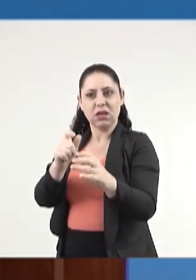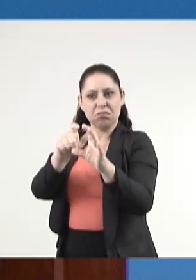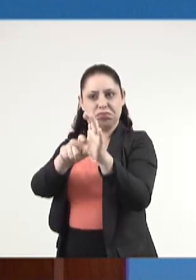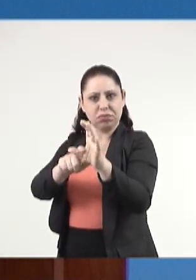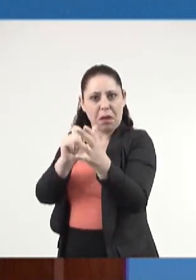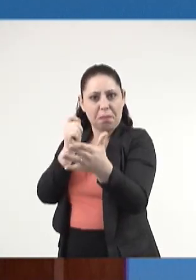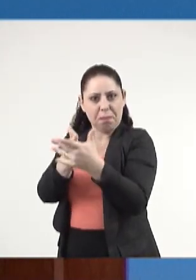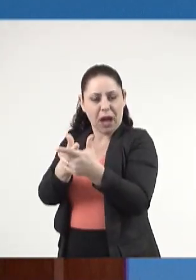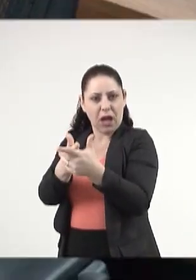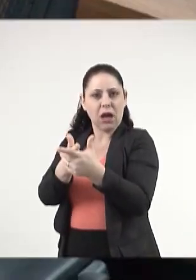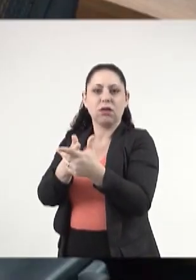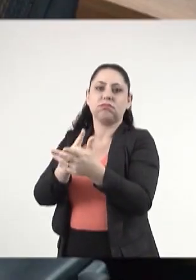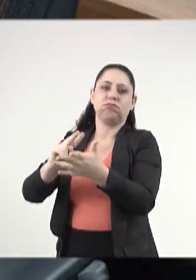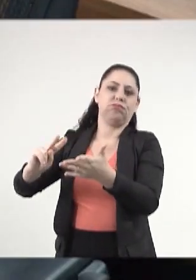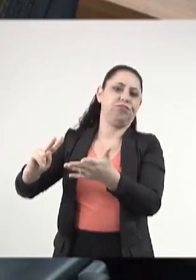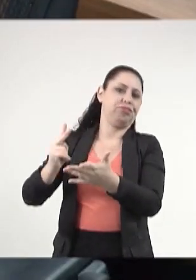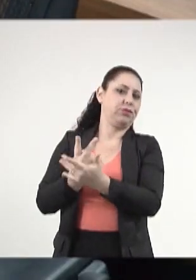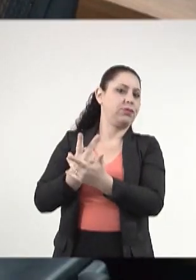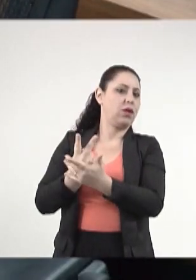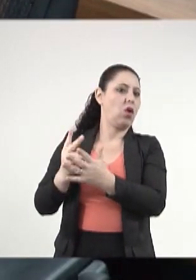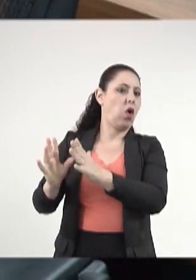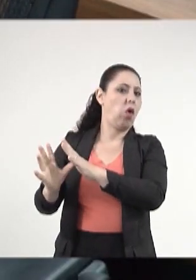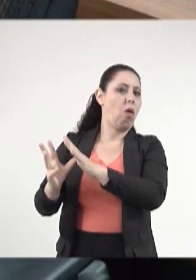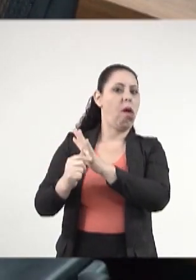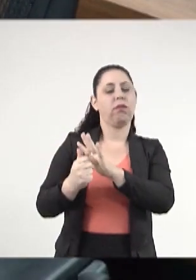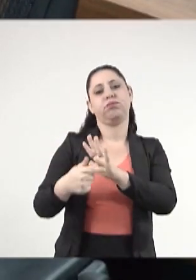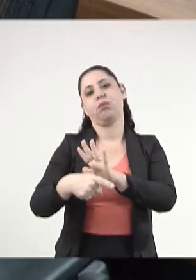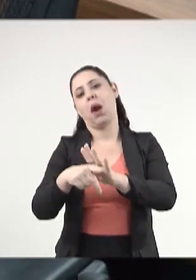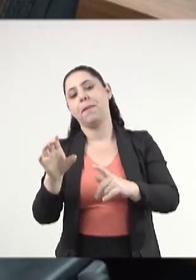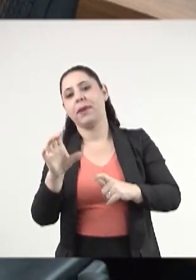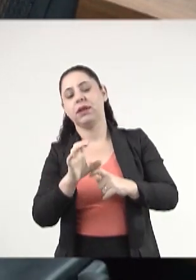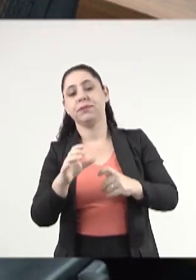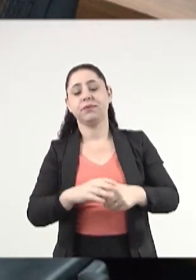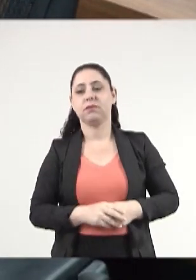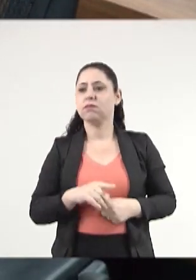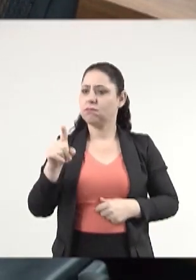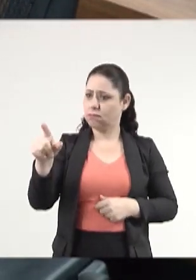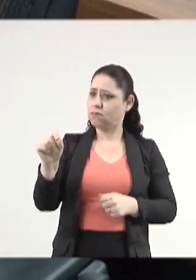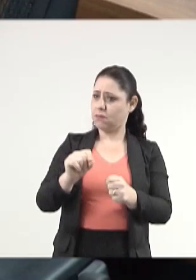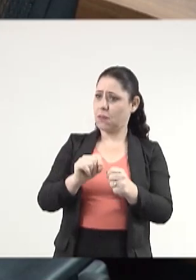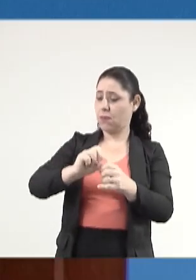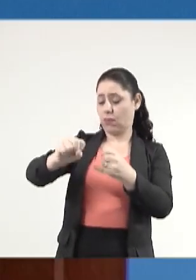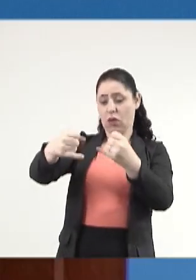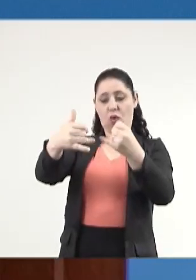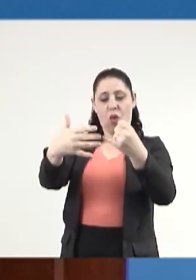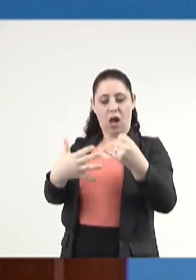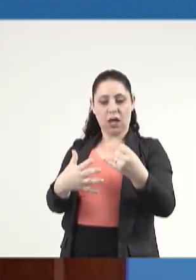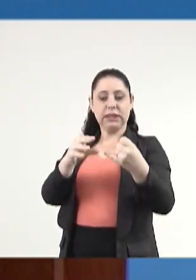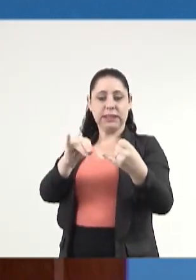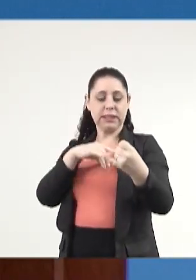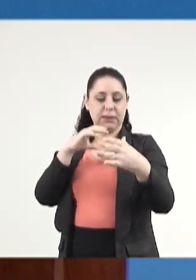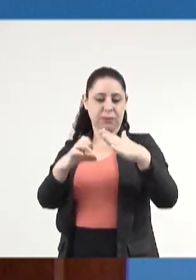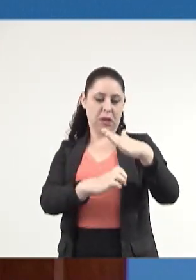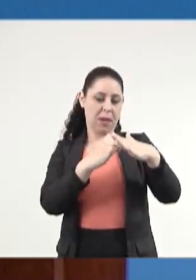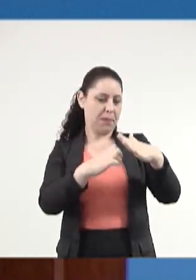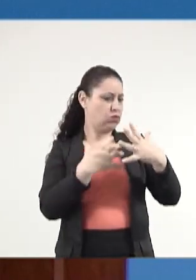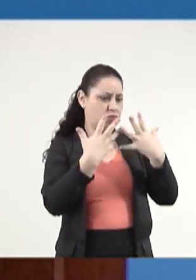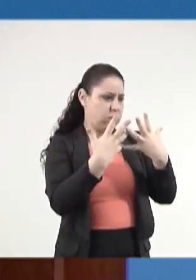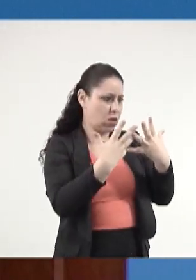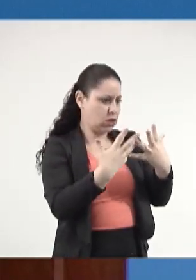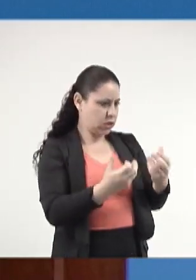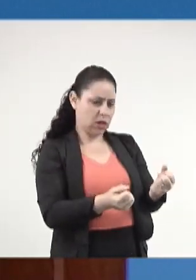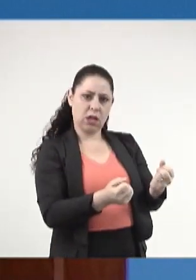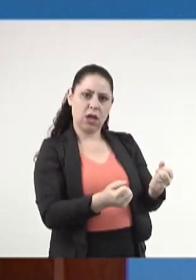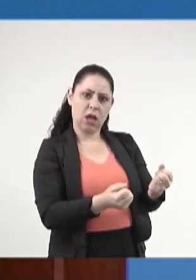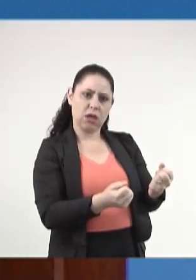o estelionato eleitoral e o rombo na CACEMES. E ele traz, sob a justificativa de que se essas empresas não